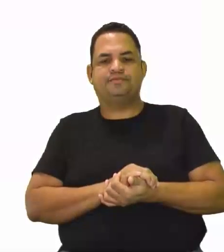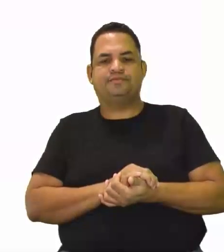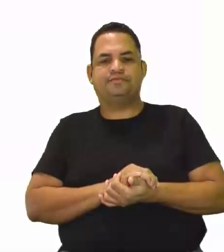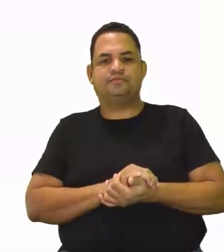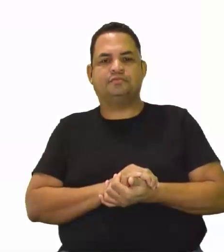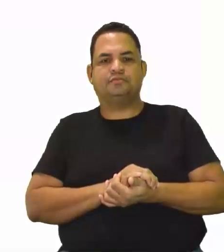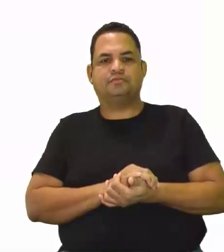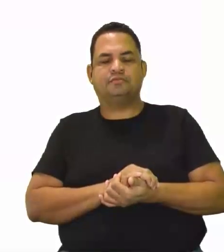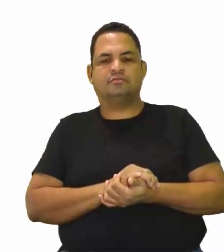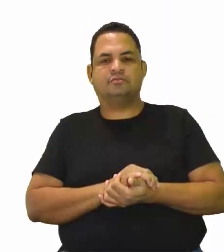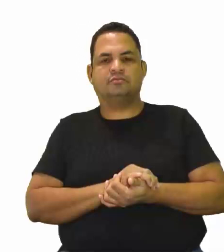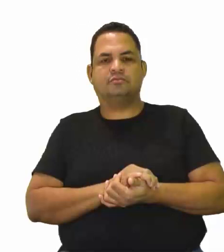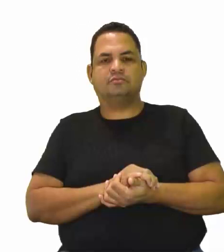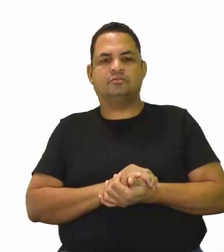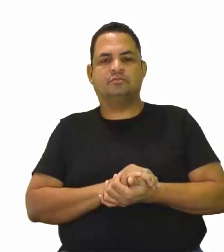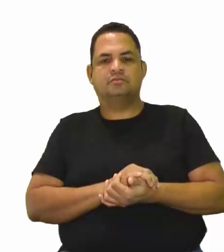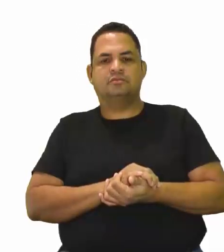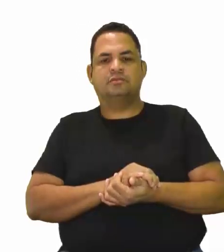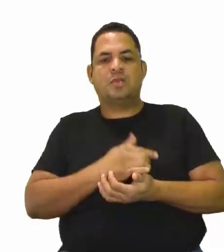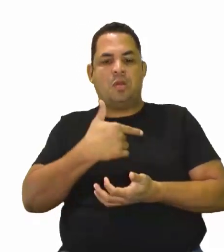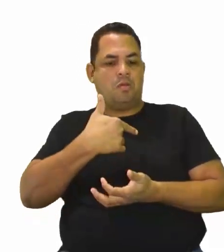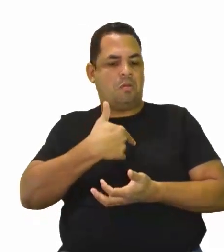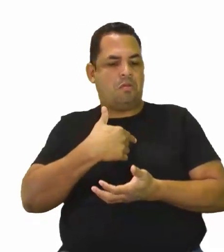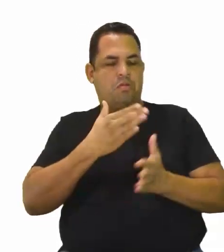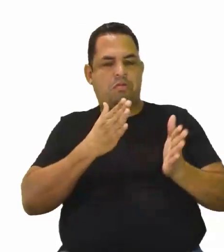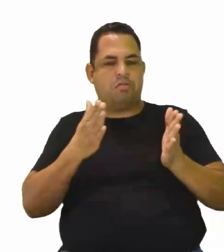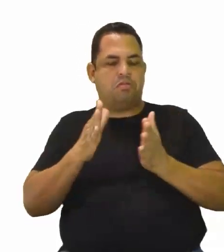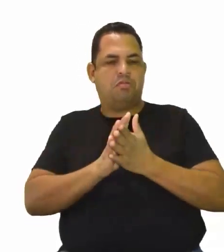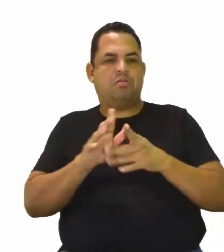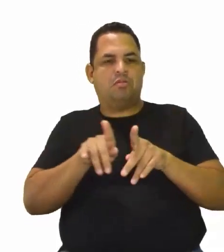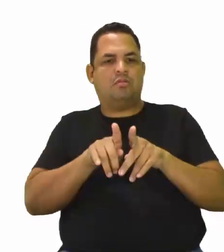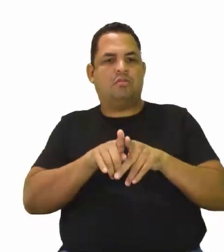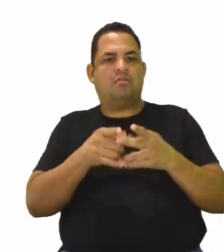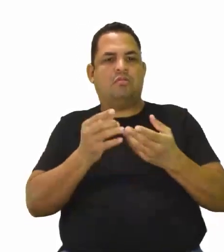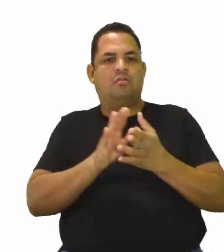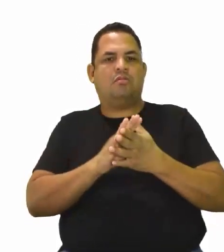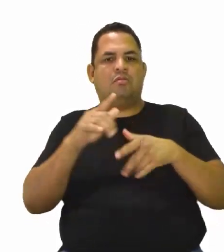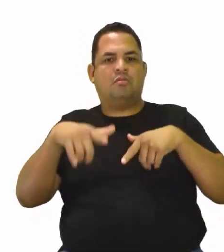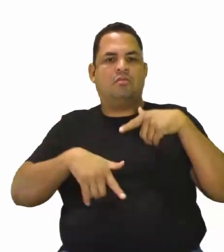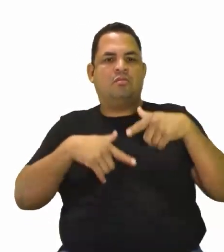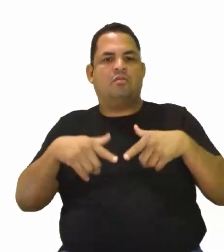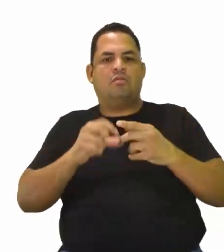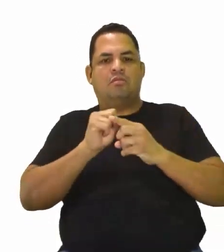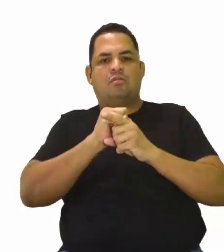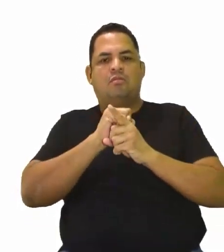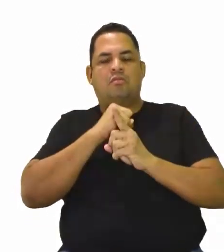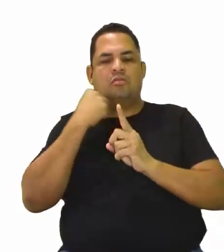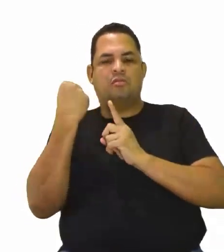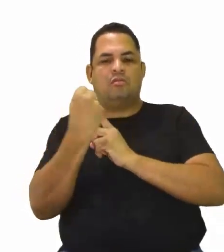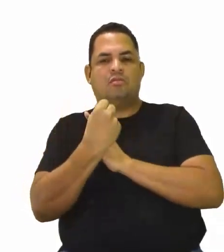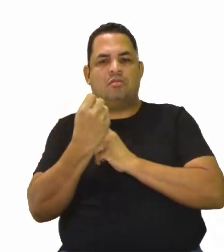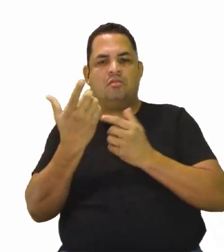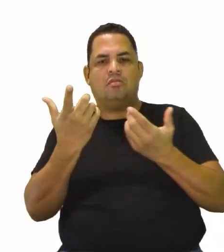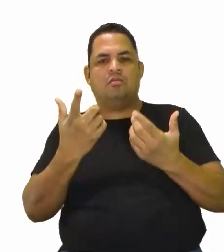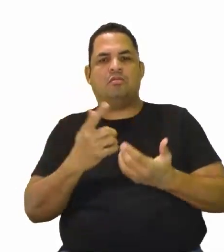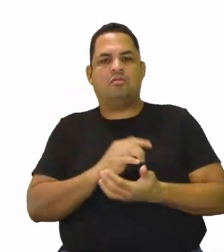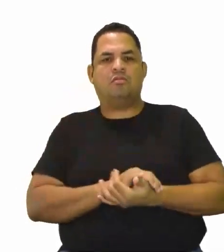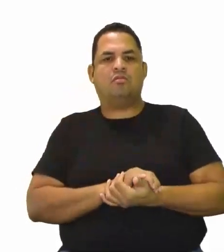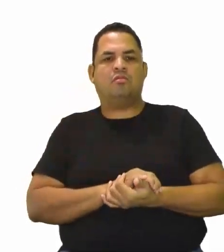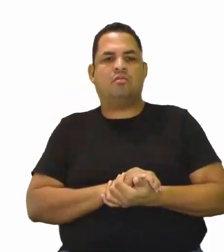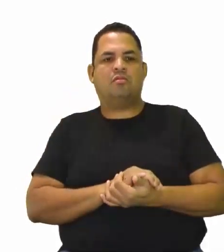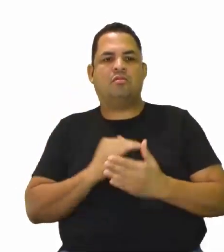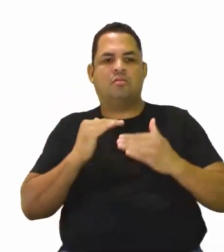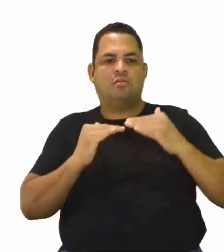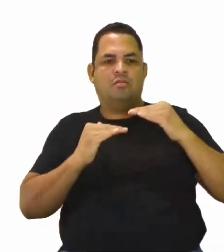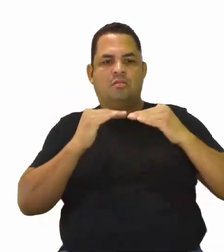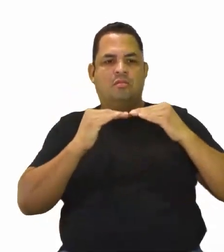Brasileiras. É no governo Getúlio Vargas também que nós vamos ver o trabalho e a sociedade.